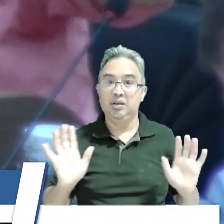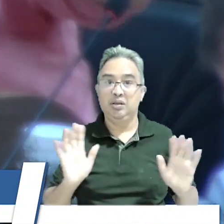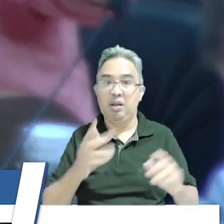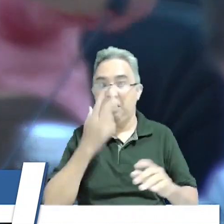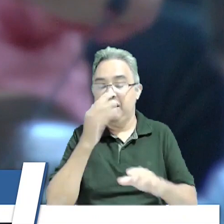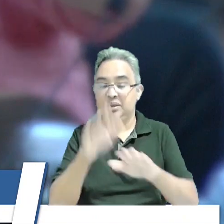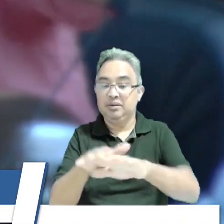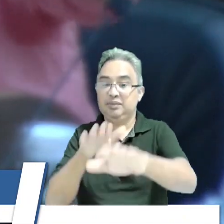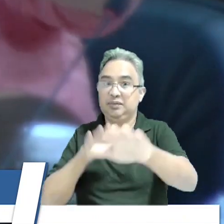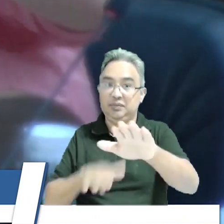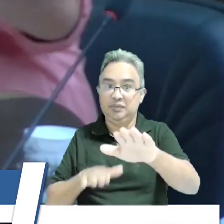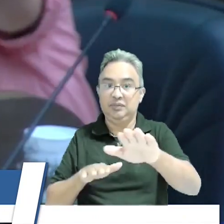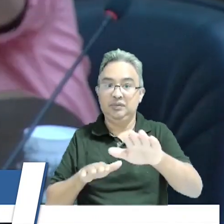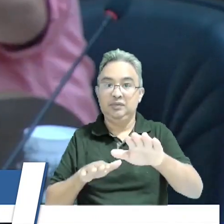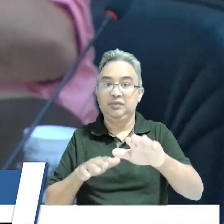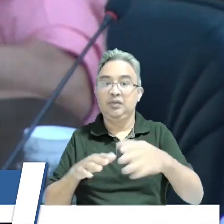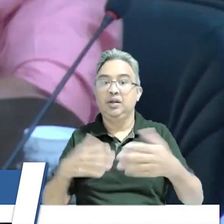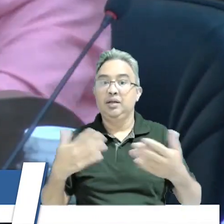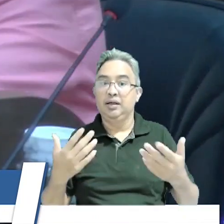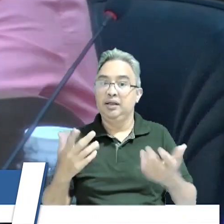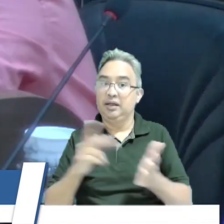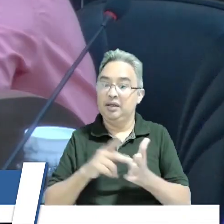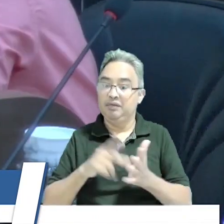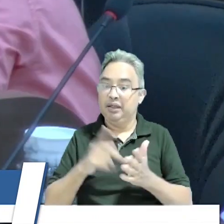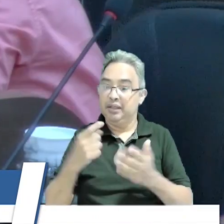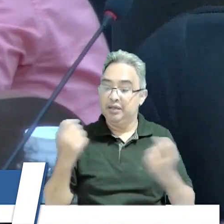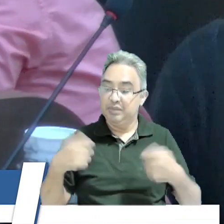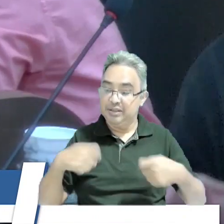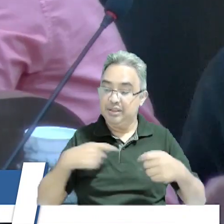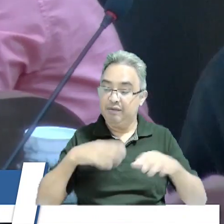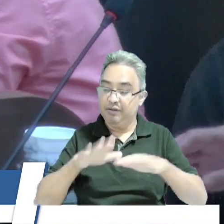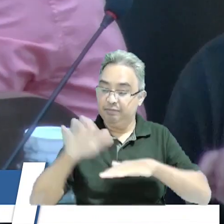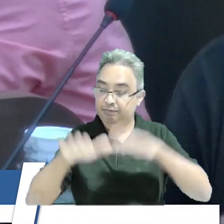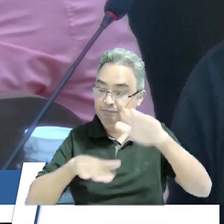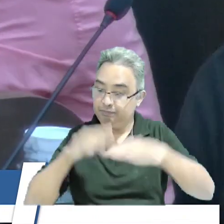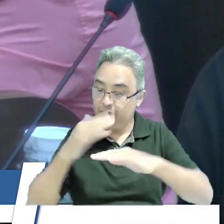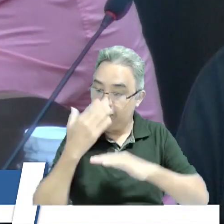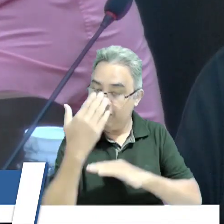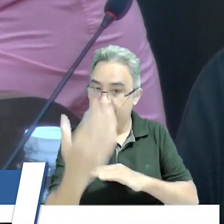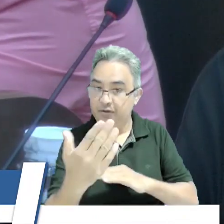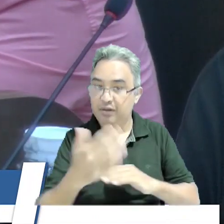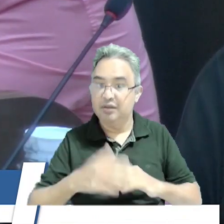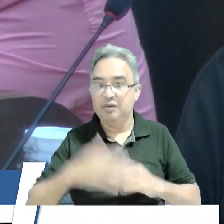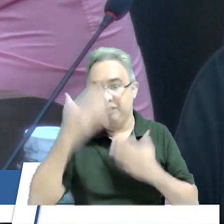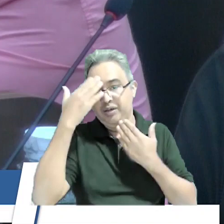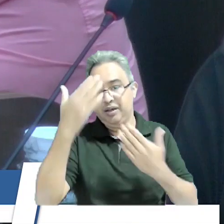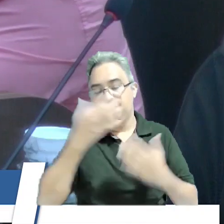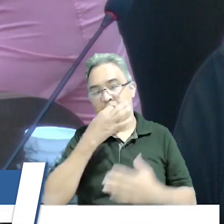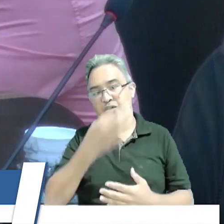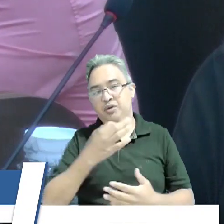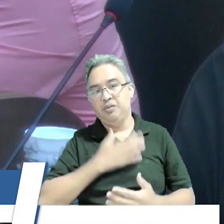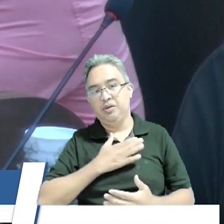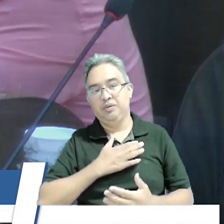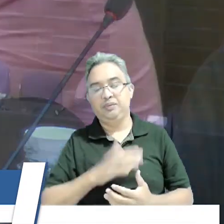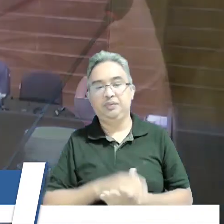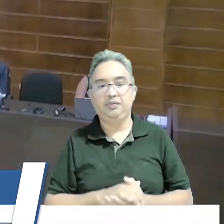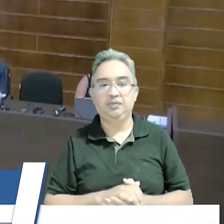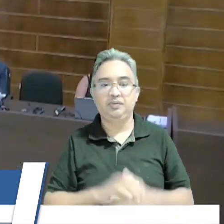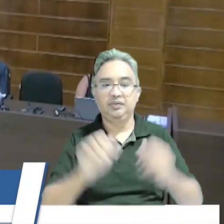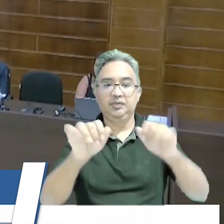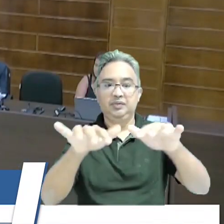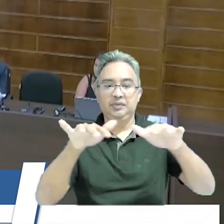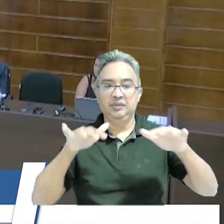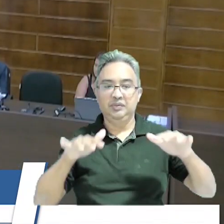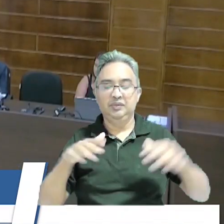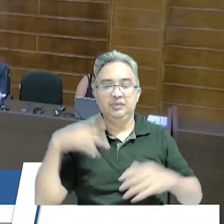não deveria ter feito, dar os passos para frente. Esse é o meu posicionamento. Obrigado. Com a palavra, plenário, vereador